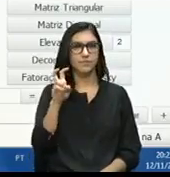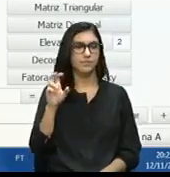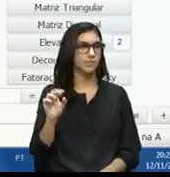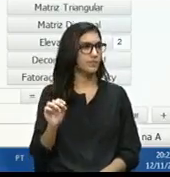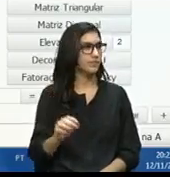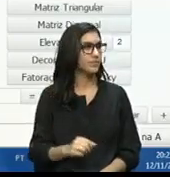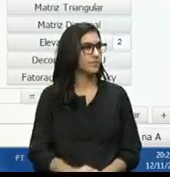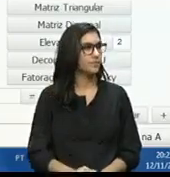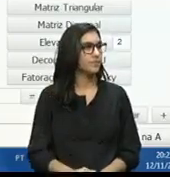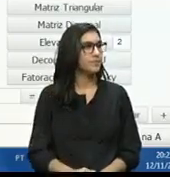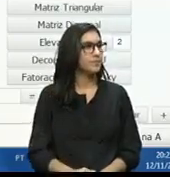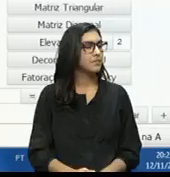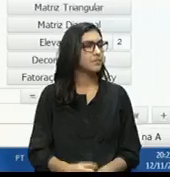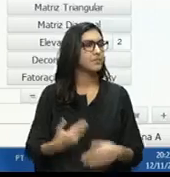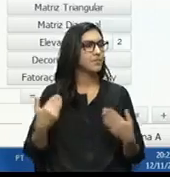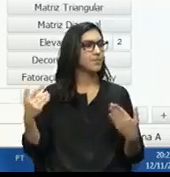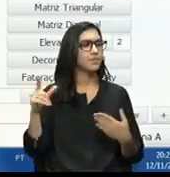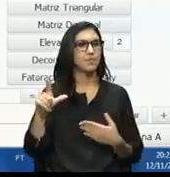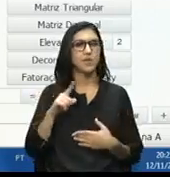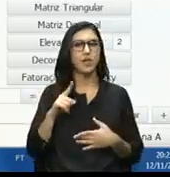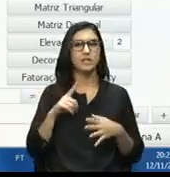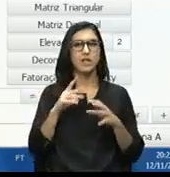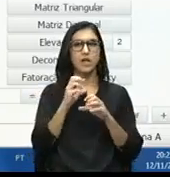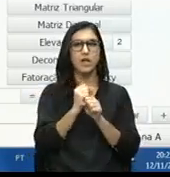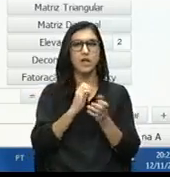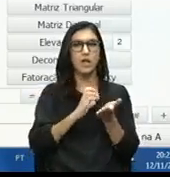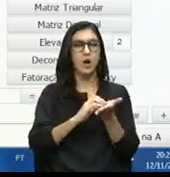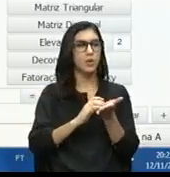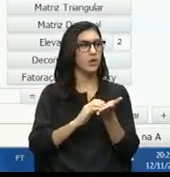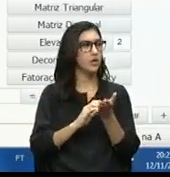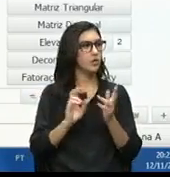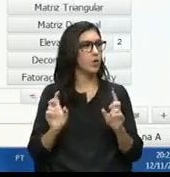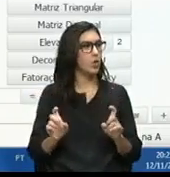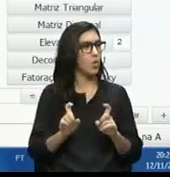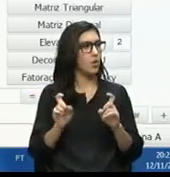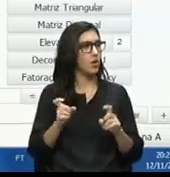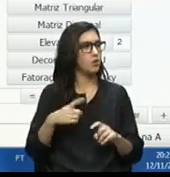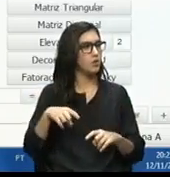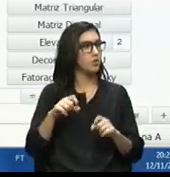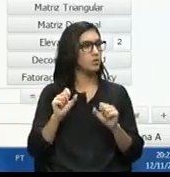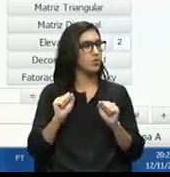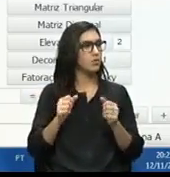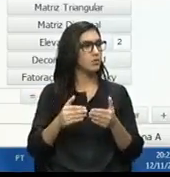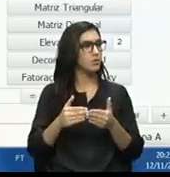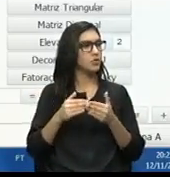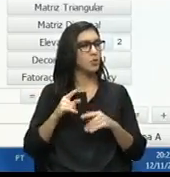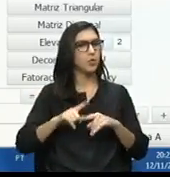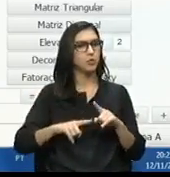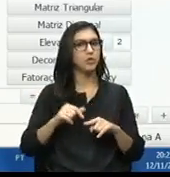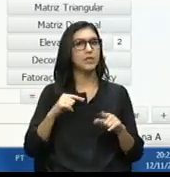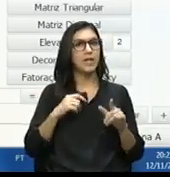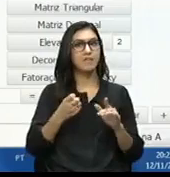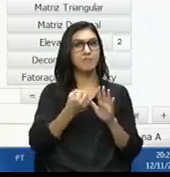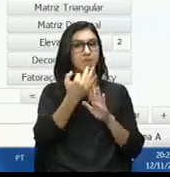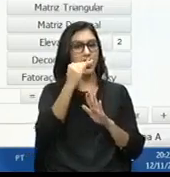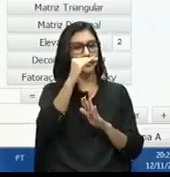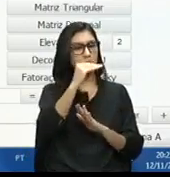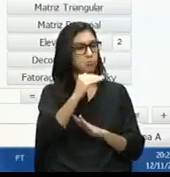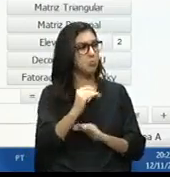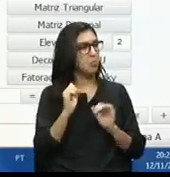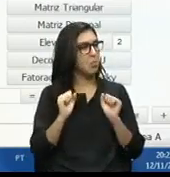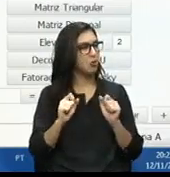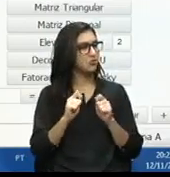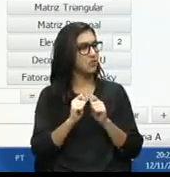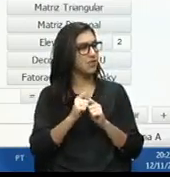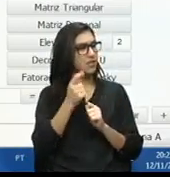650. Então, por meio dessa calculadora online, nós podemos pedir aqui o produto. Tem várias operações que vocês podem